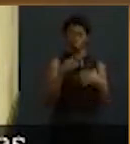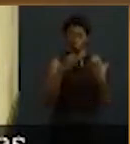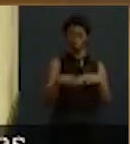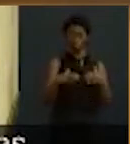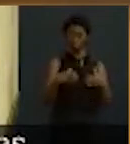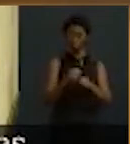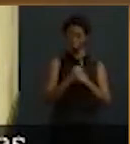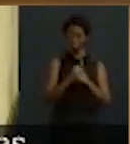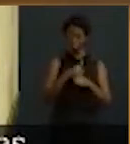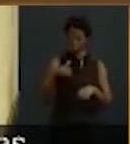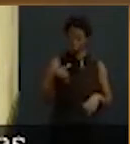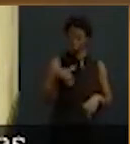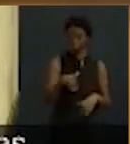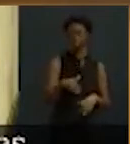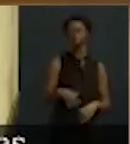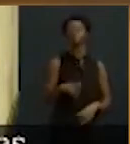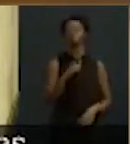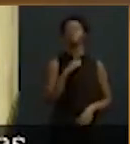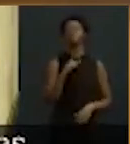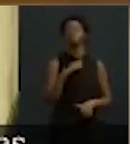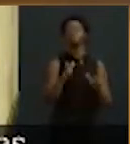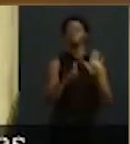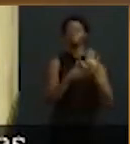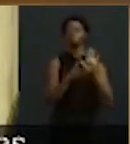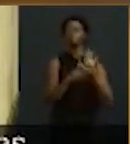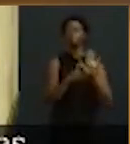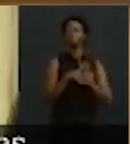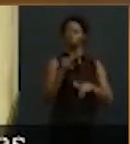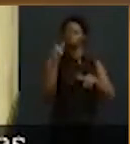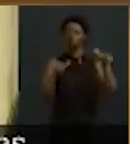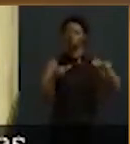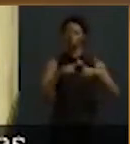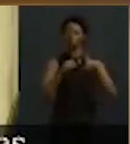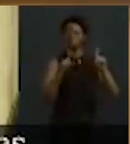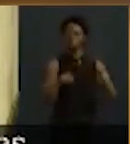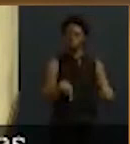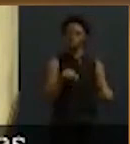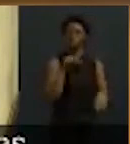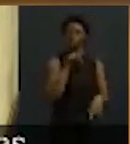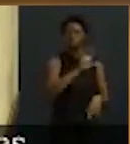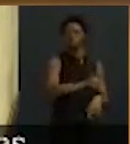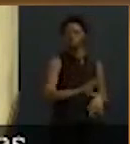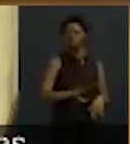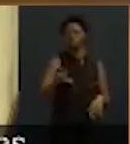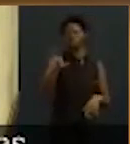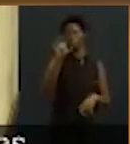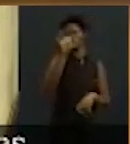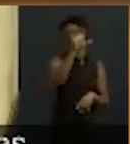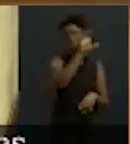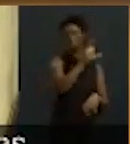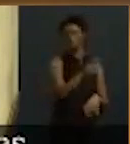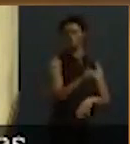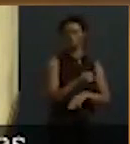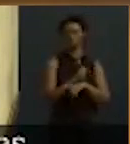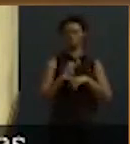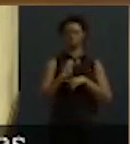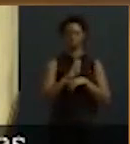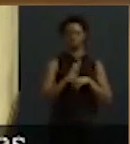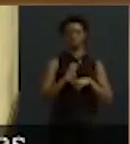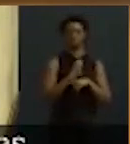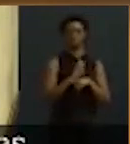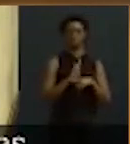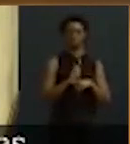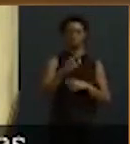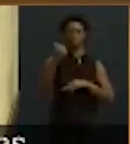ano contou com propostas de servidores lotados em diversas regiões do Estado,